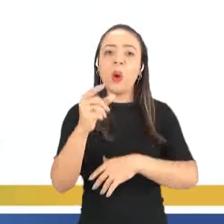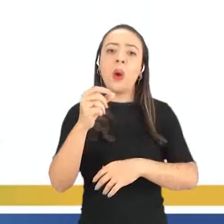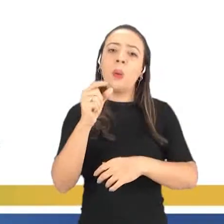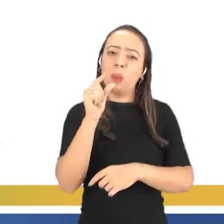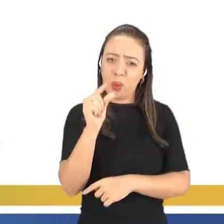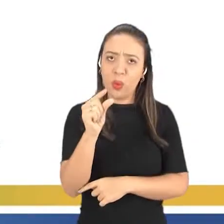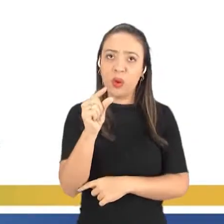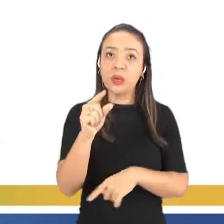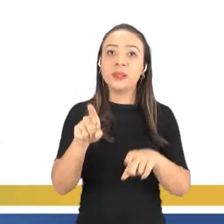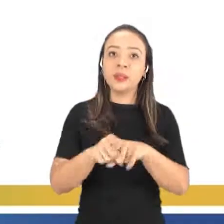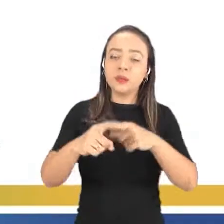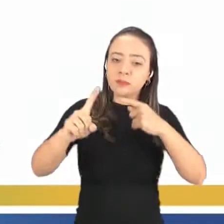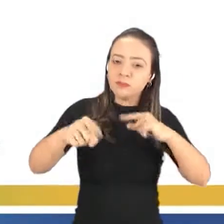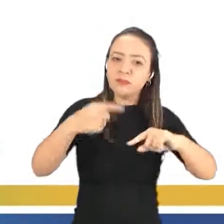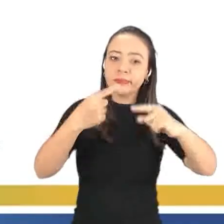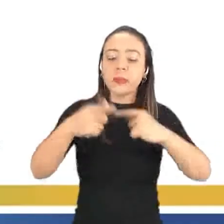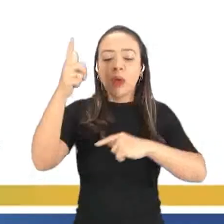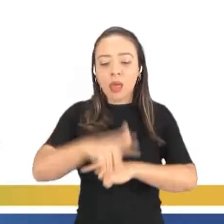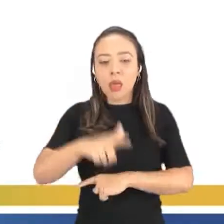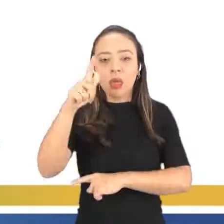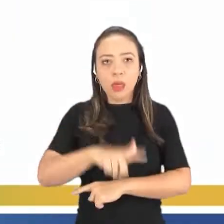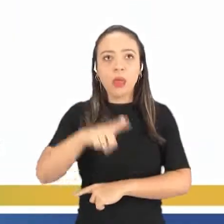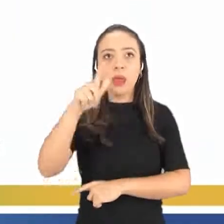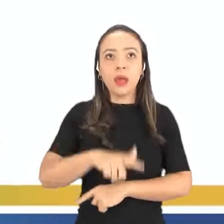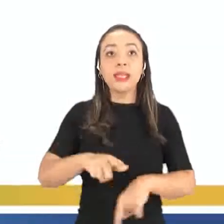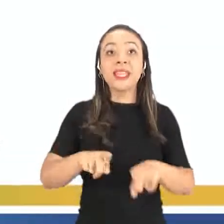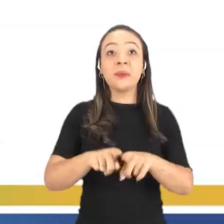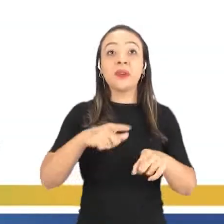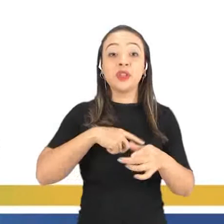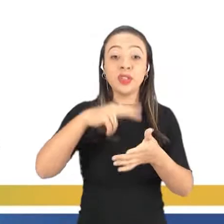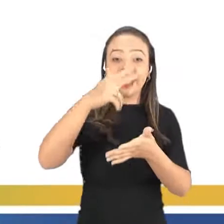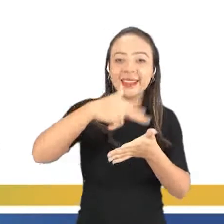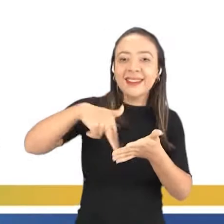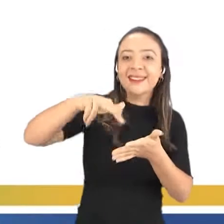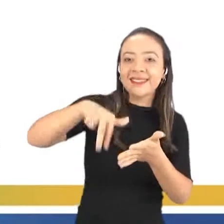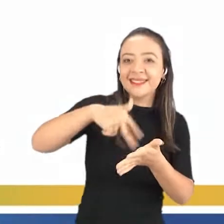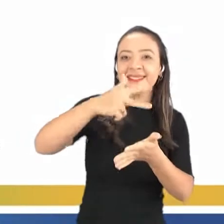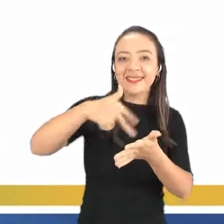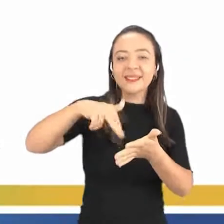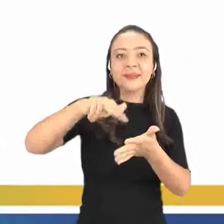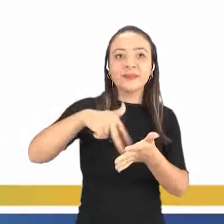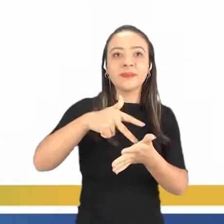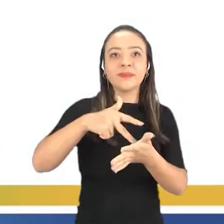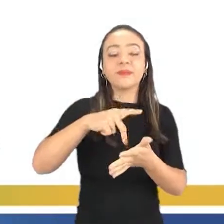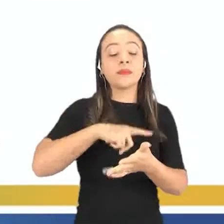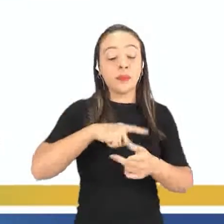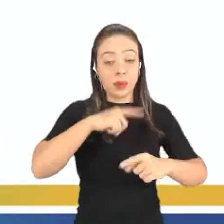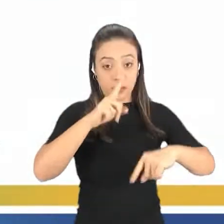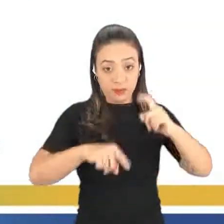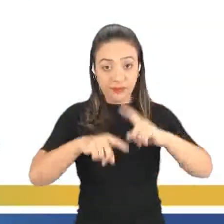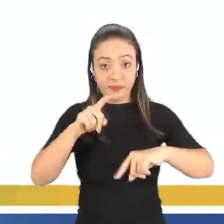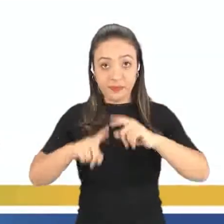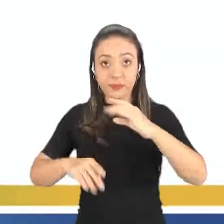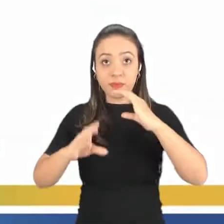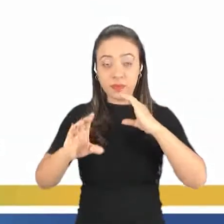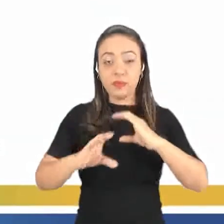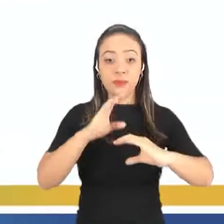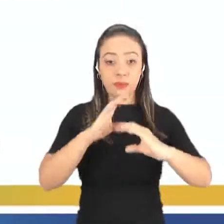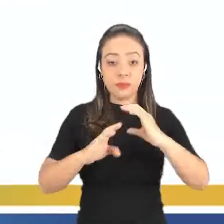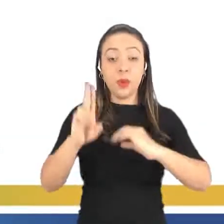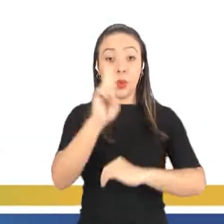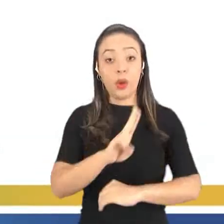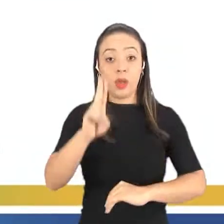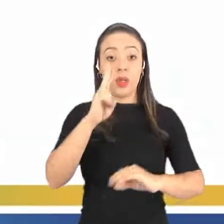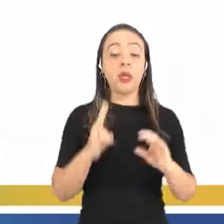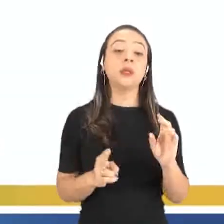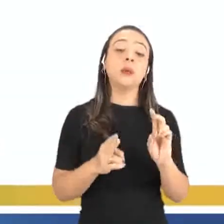melodias repetitivas, acompanhada da dança e do canto. Os instrumentos usados pelos nossos indígenas